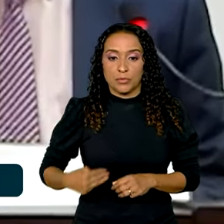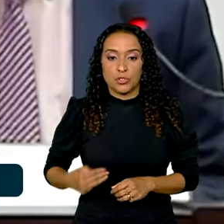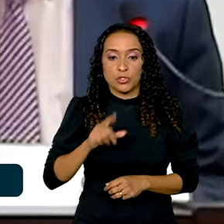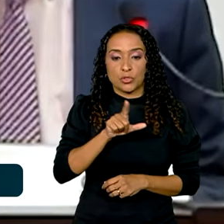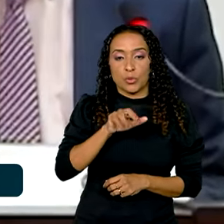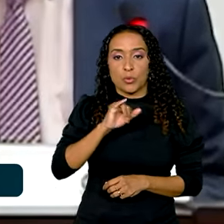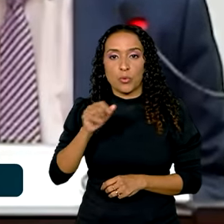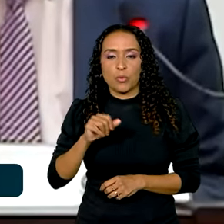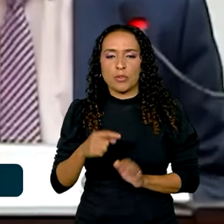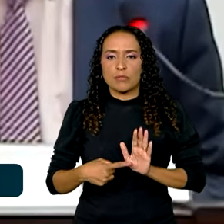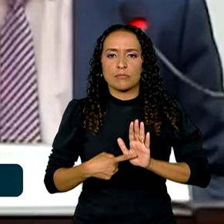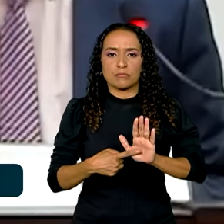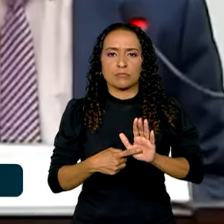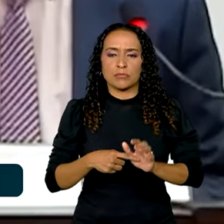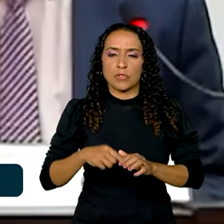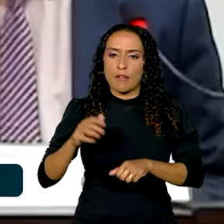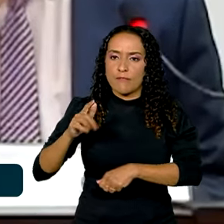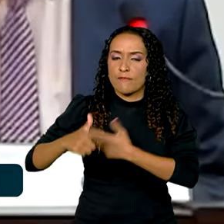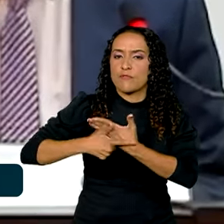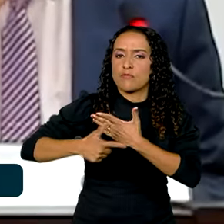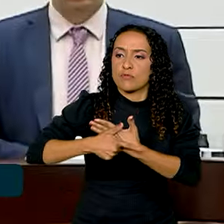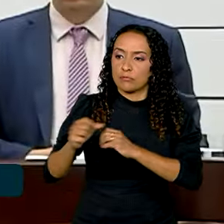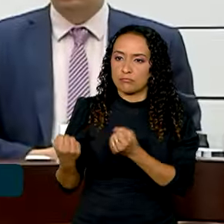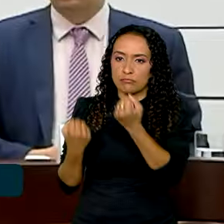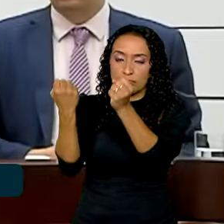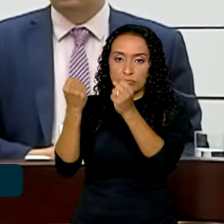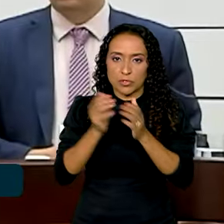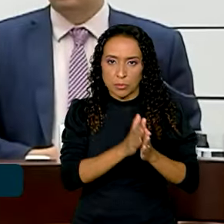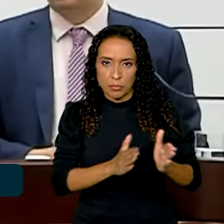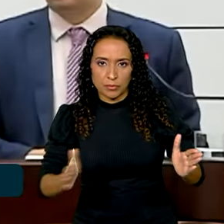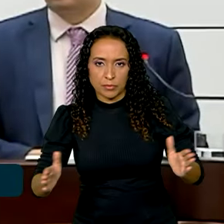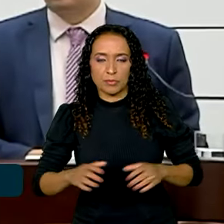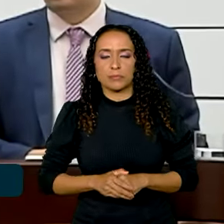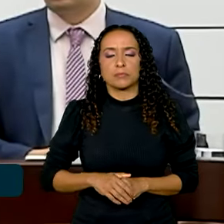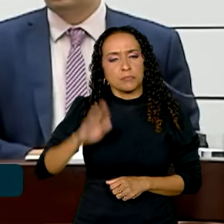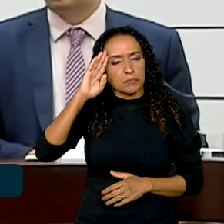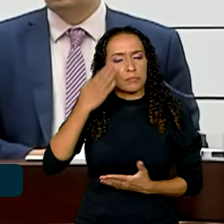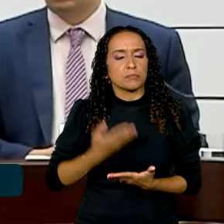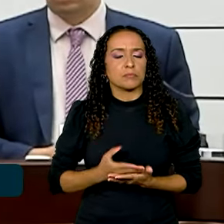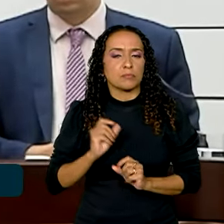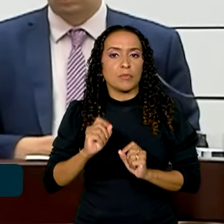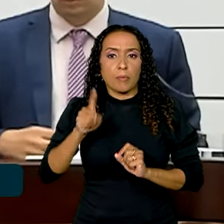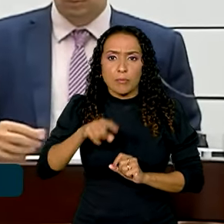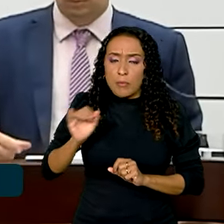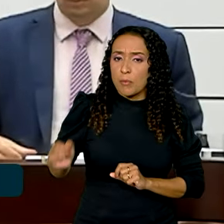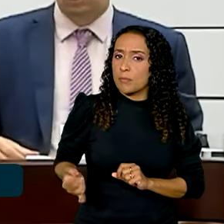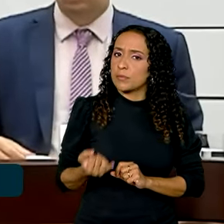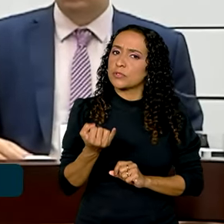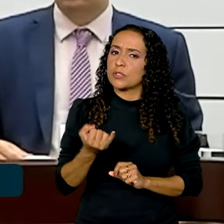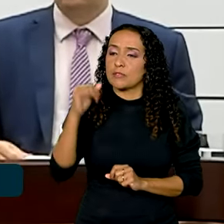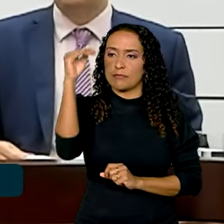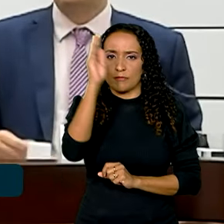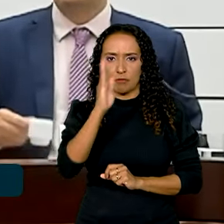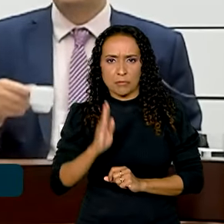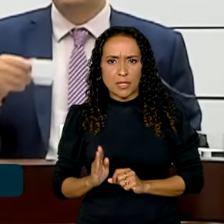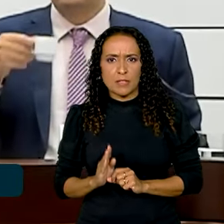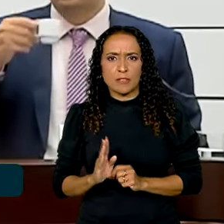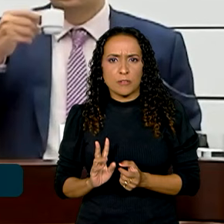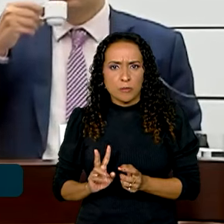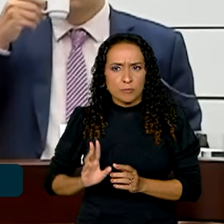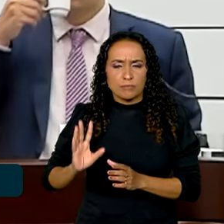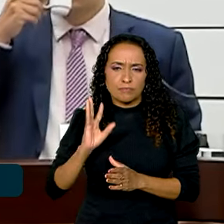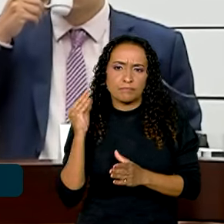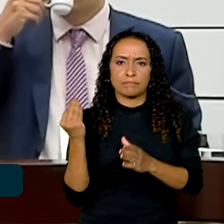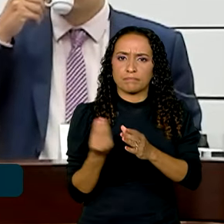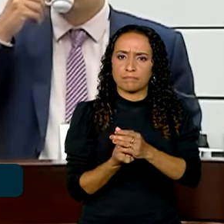destacou o papel da indústria nesse processo. E creio que é a oportunidade do Brasil se